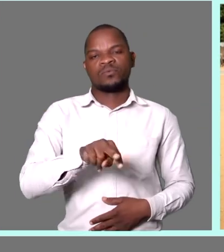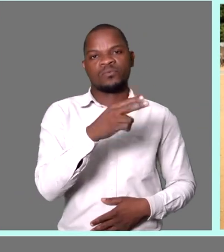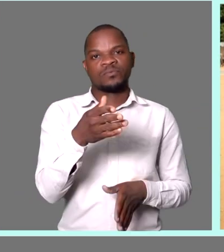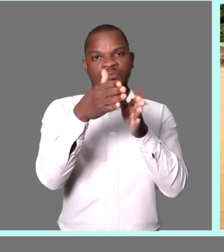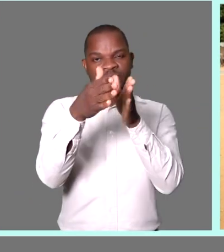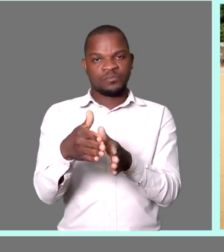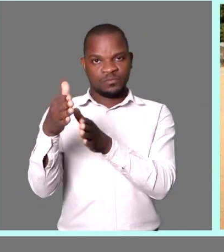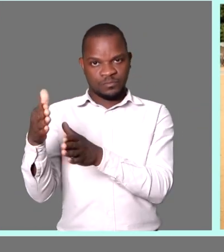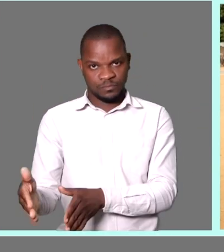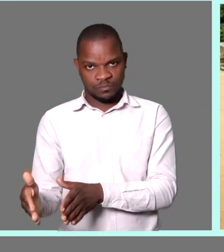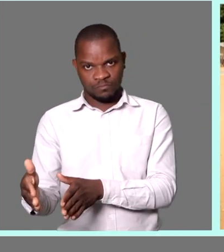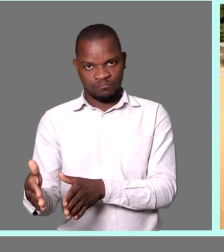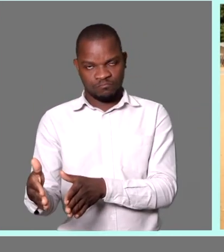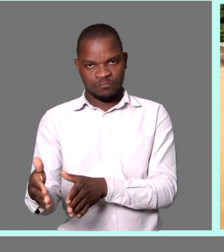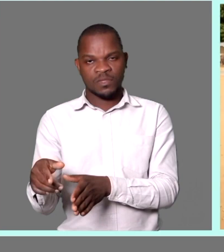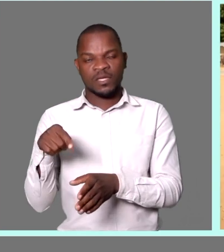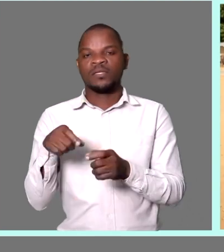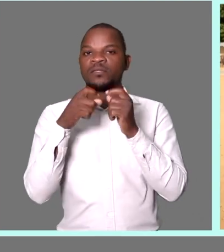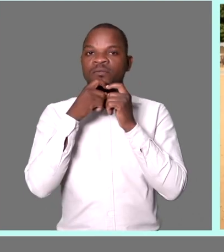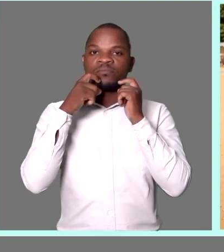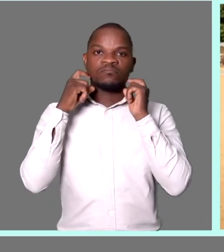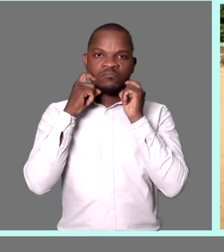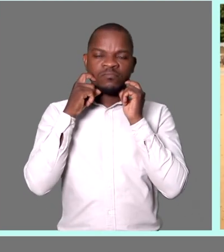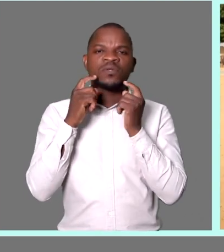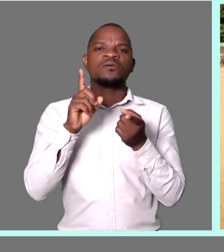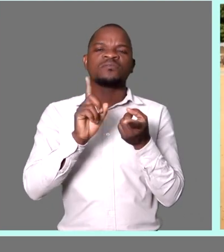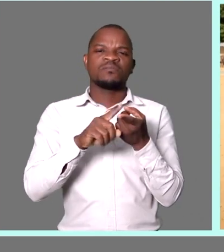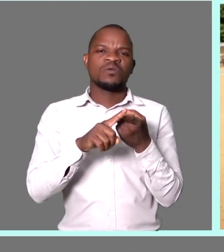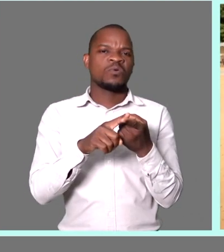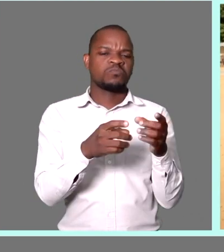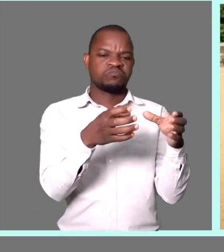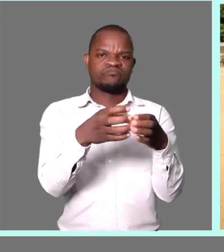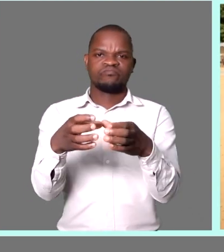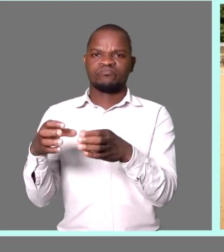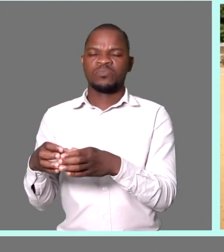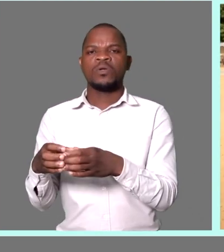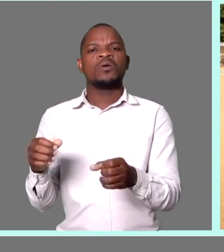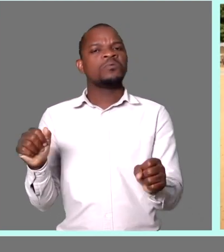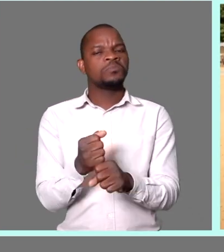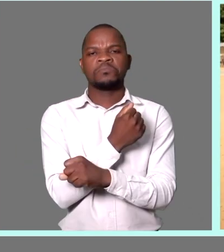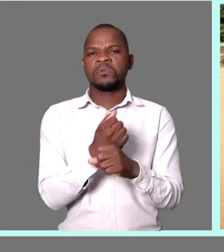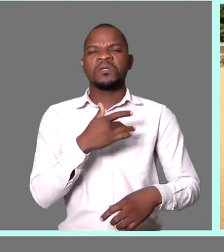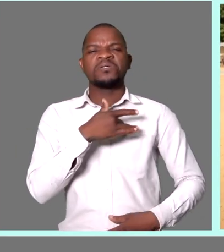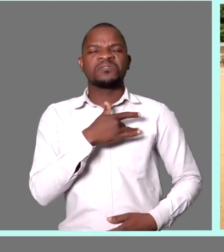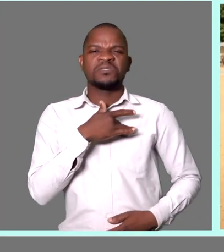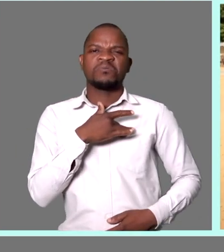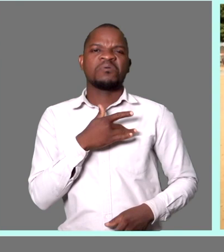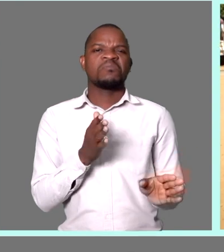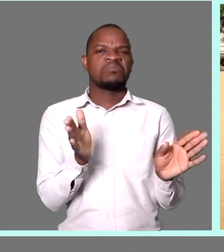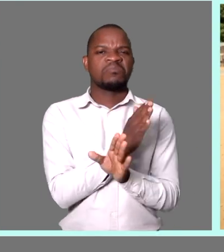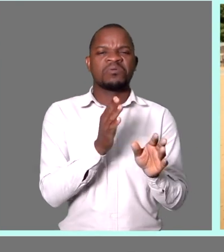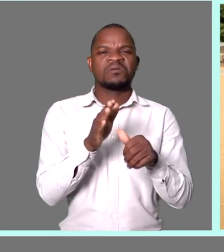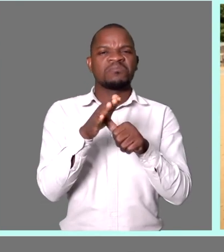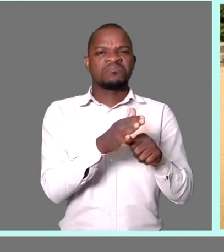um, um outro cidadão moçambicano, pelo que cada camada social não pode se